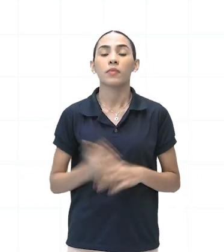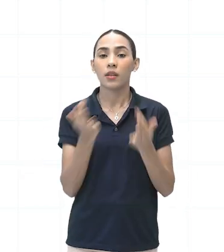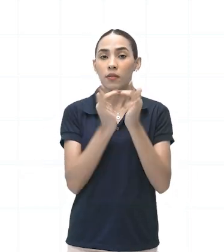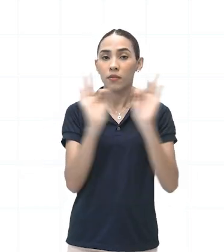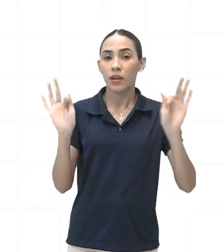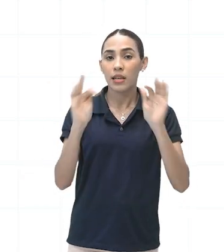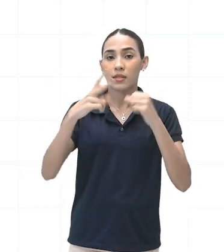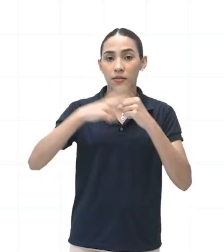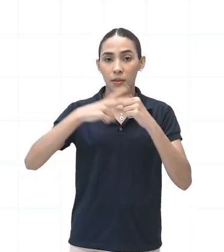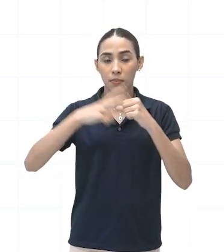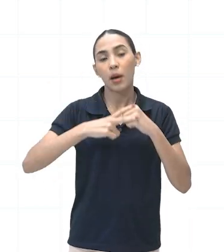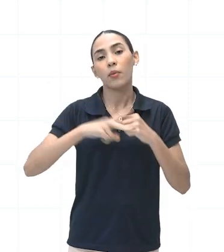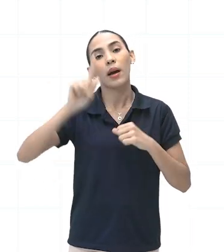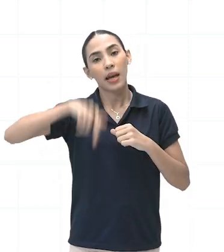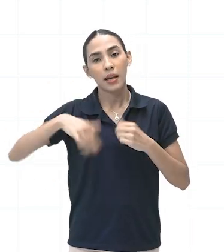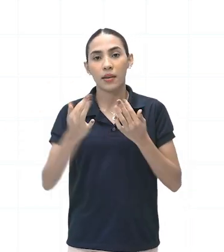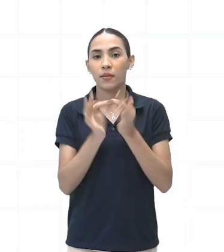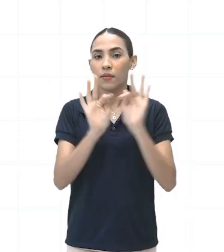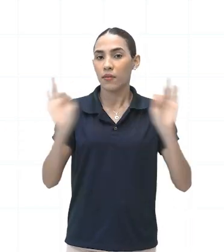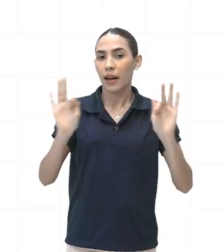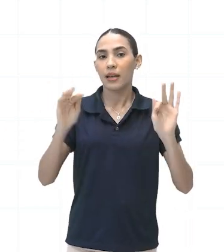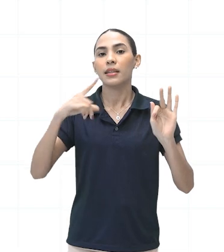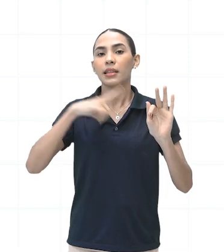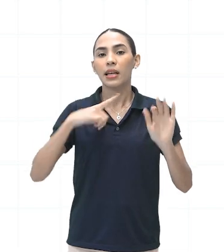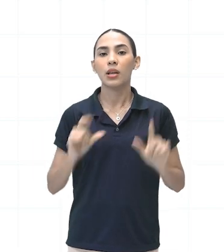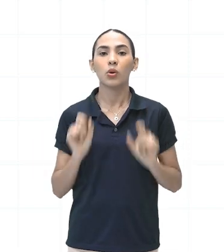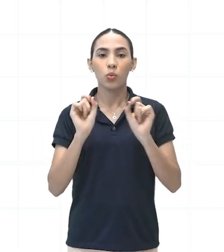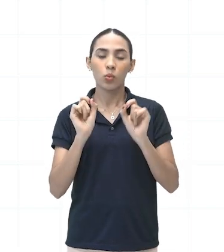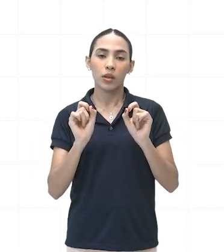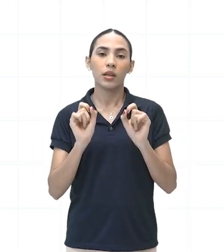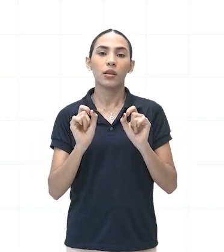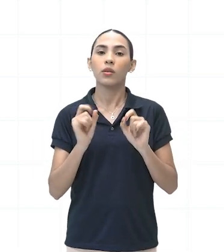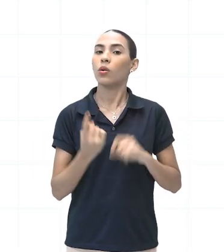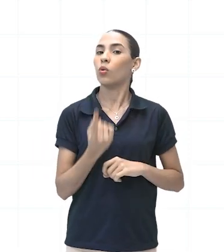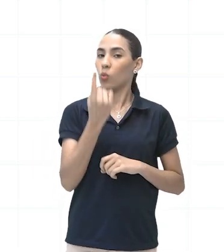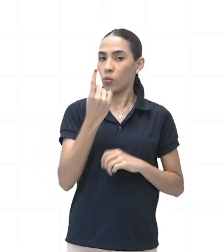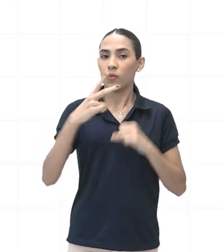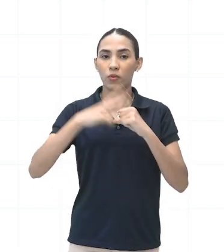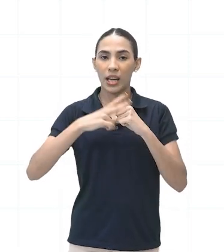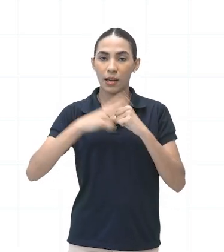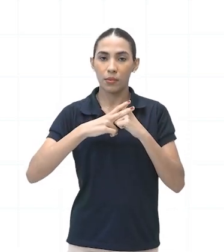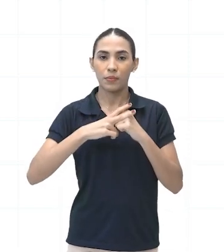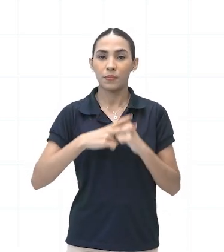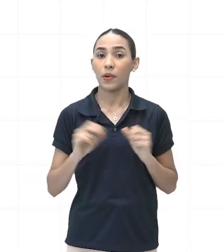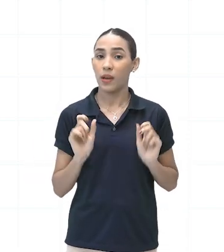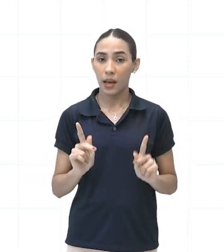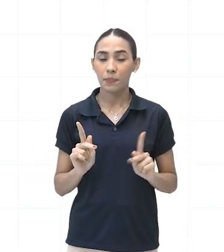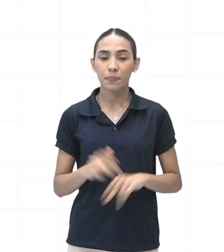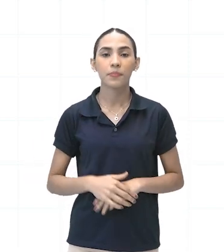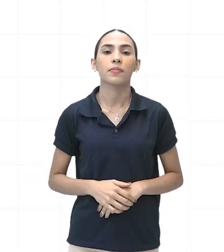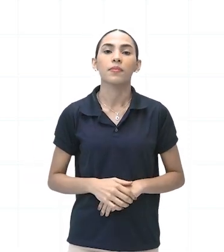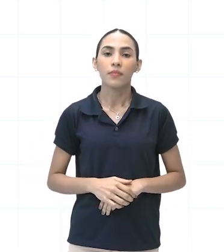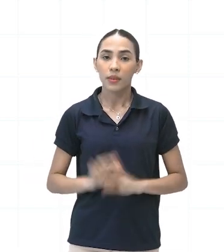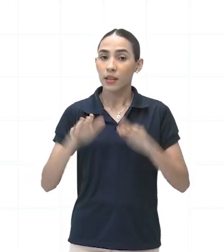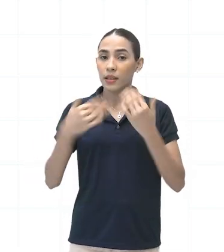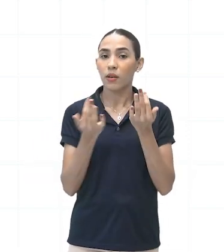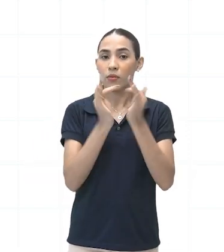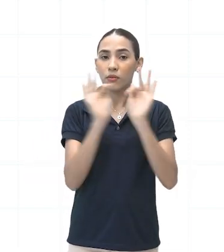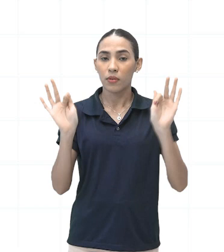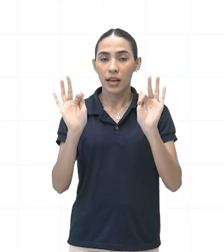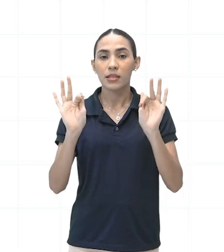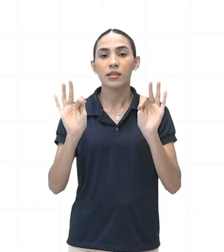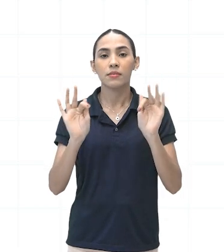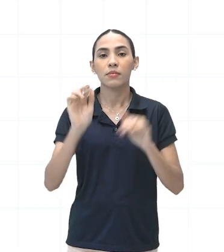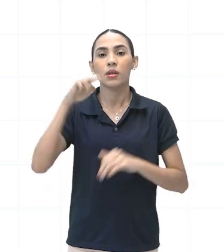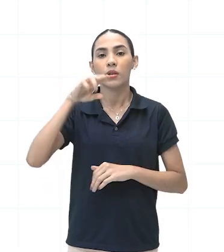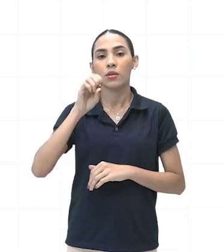Frase verbal é uma frase que possuirá, no mínimo, um verbo, gente. Então, a frase